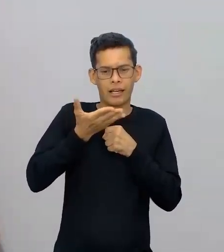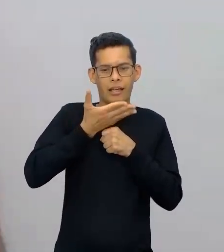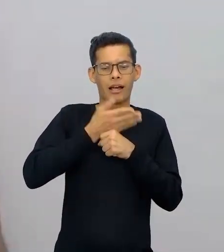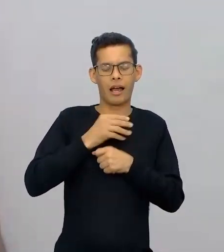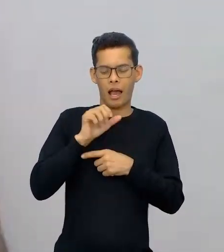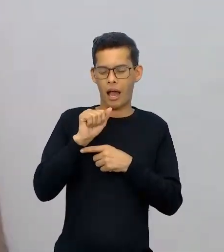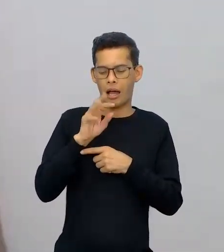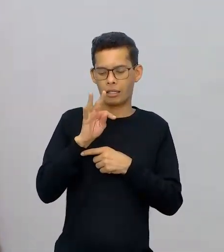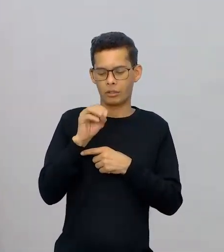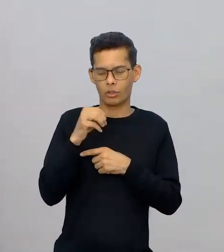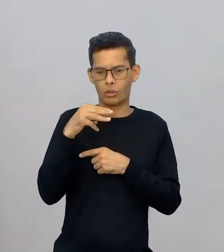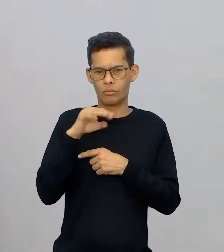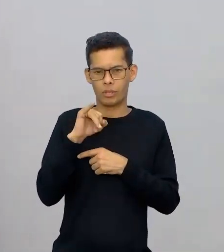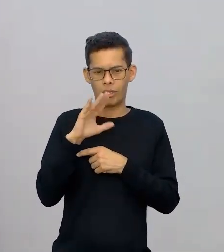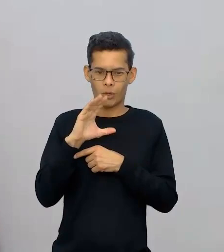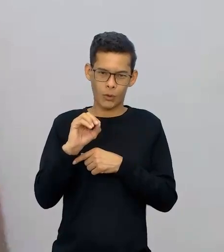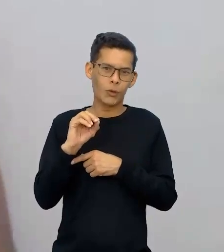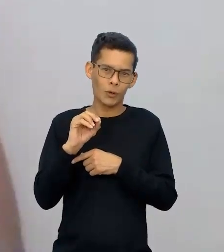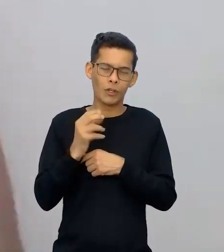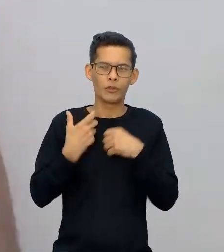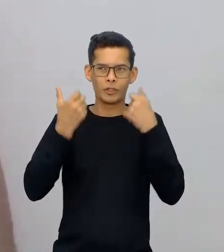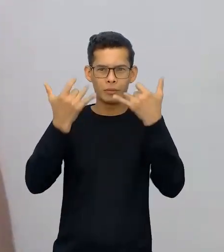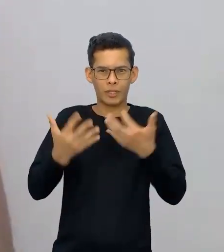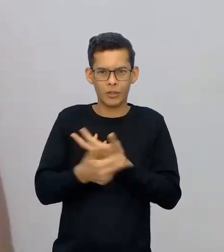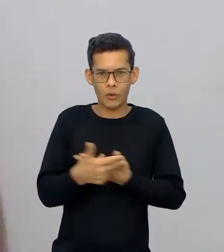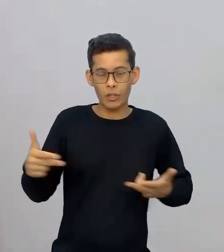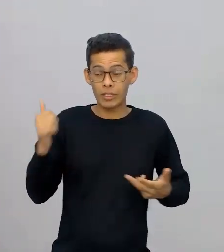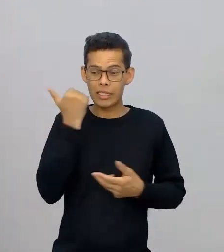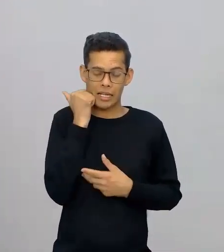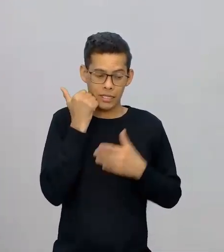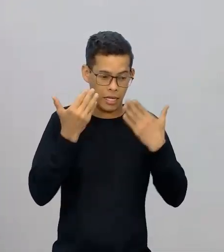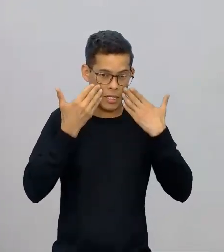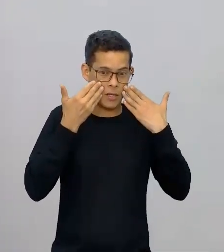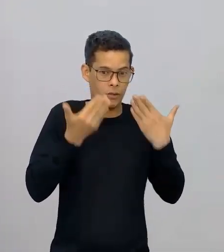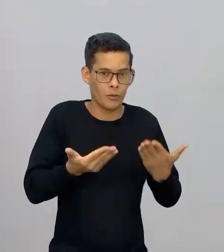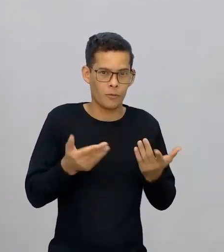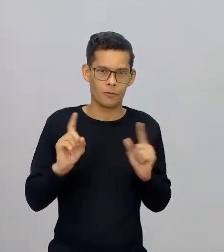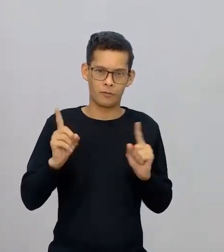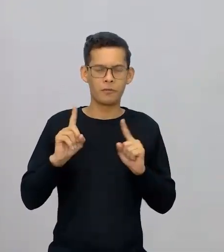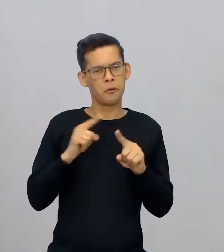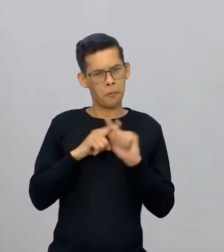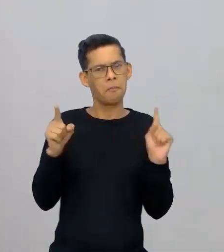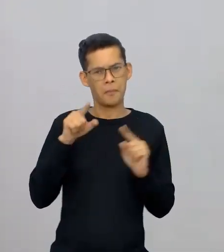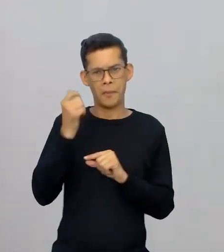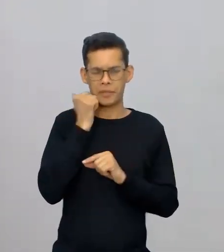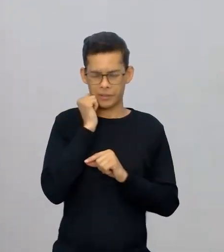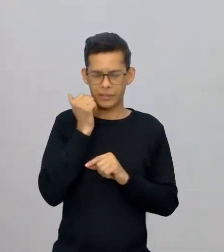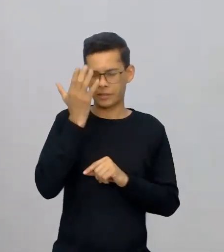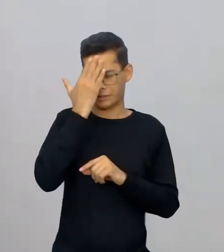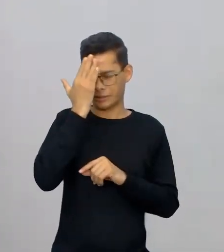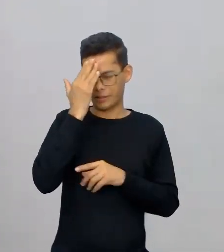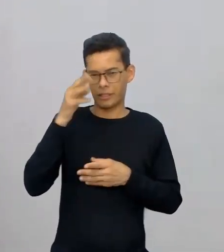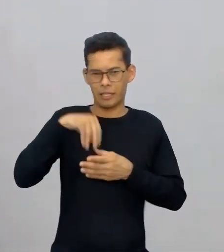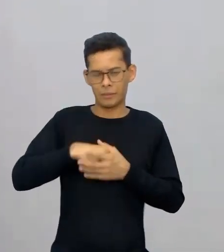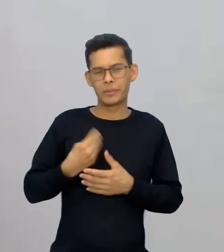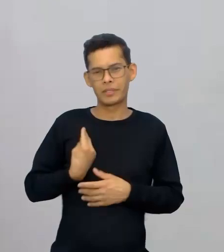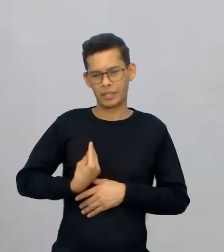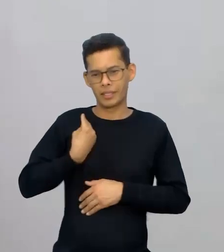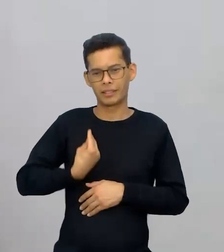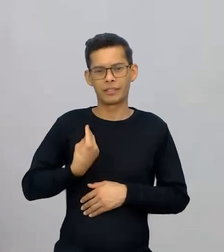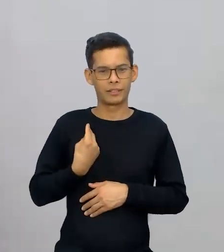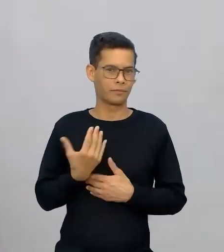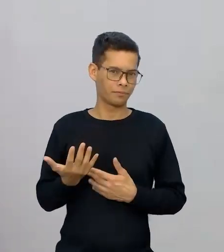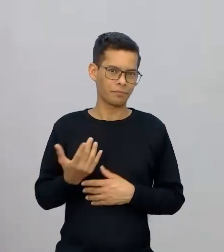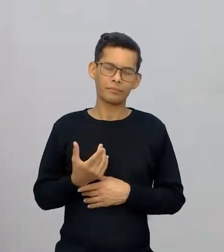semicondutores, eu estou falando de algo que a ciência não viu, mas que a ciência tem evidências para dizer que existe. Então, é